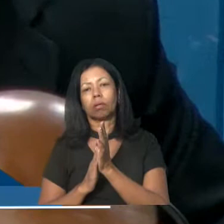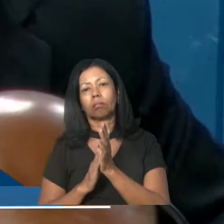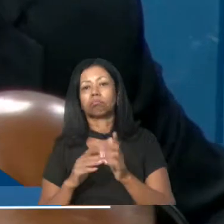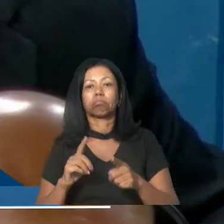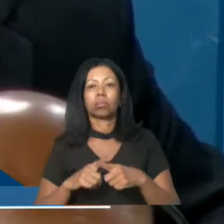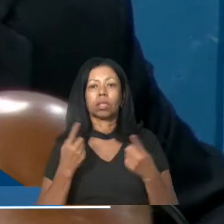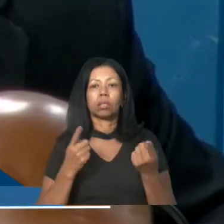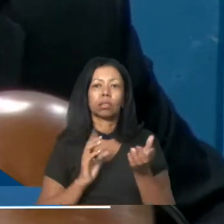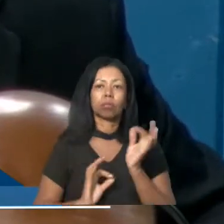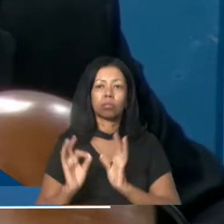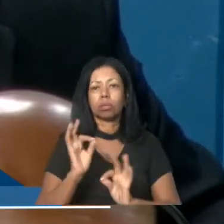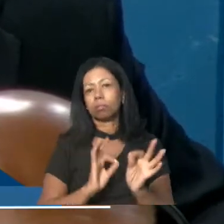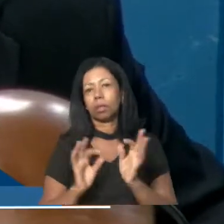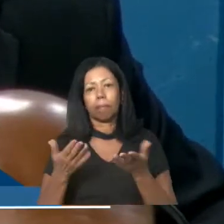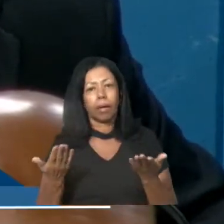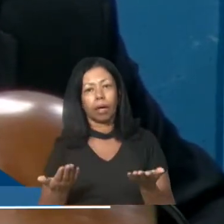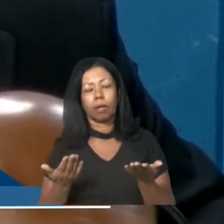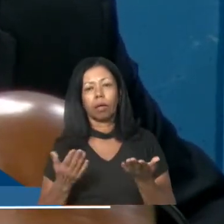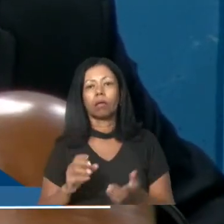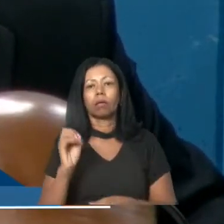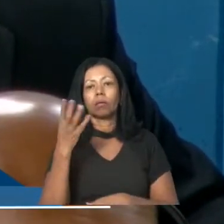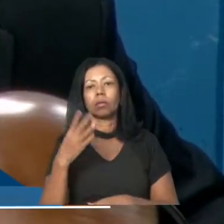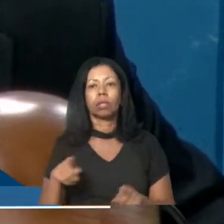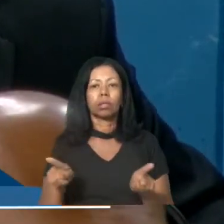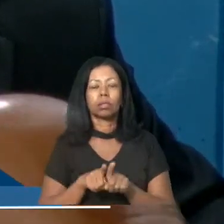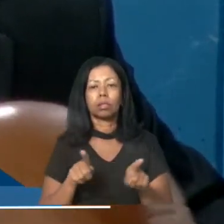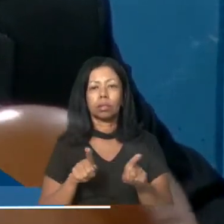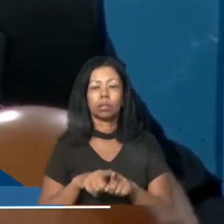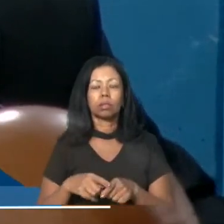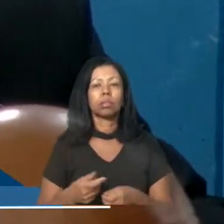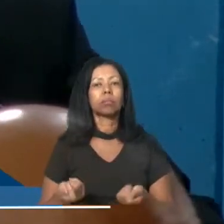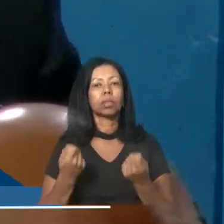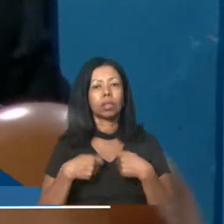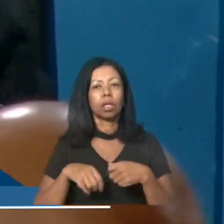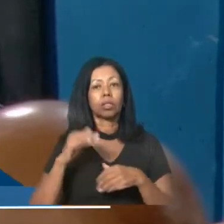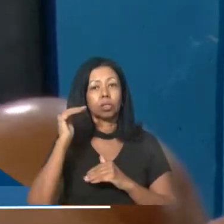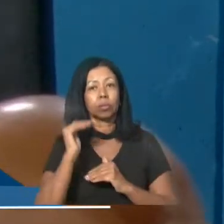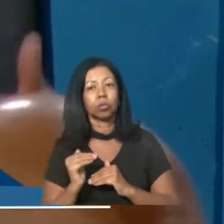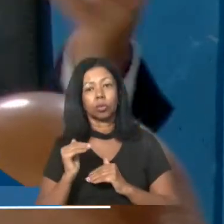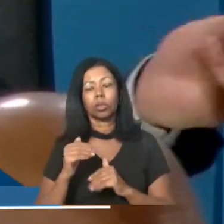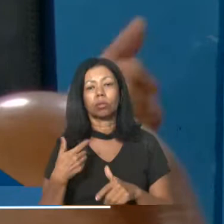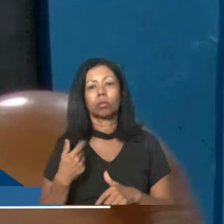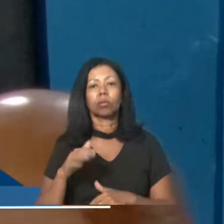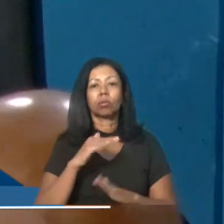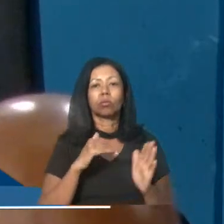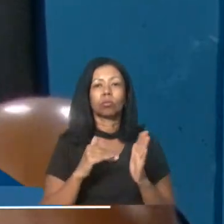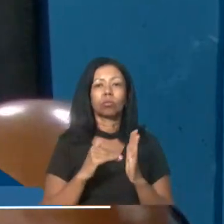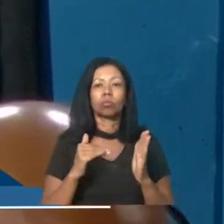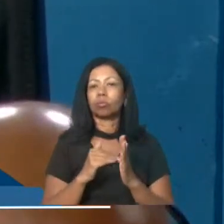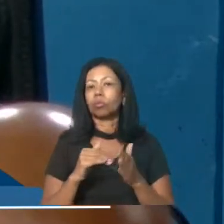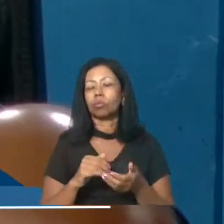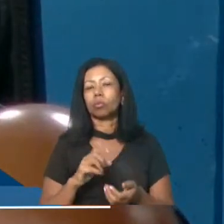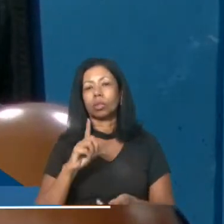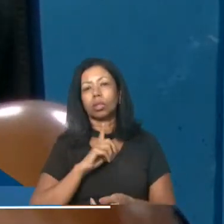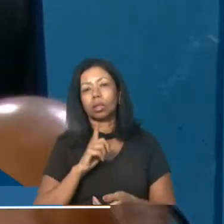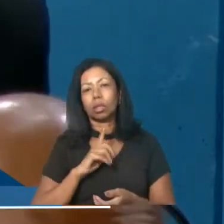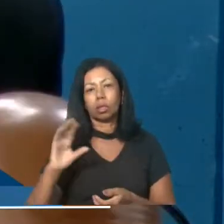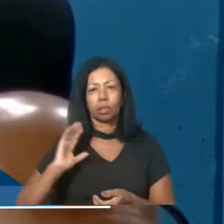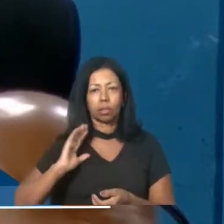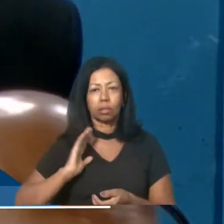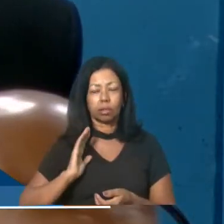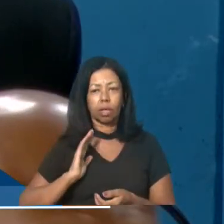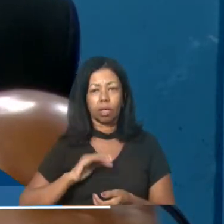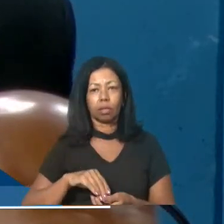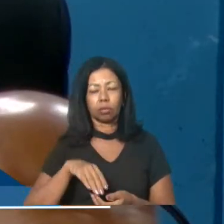o estoque. E é o que o Ademário tem feito, enfraquecido o estoque da cidade, principalmente de credibilidade, como disse o vereador